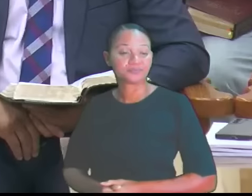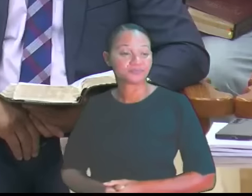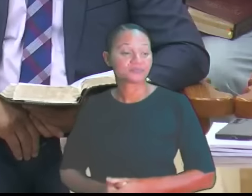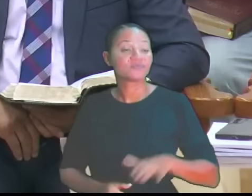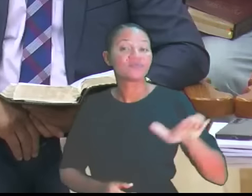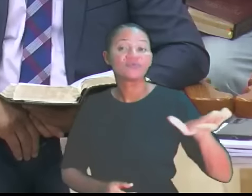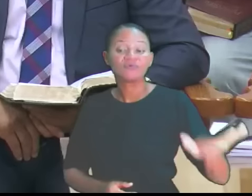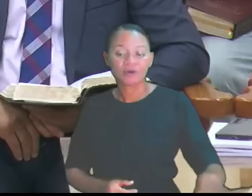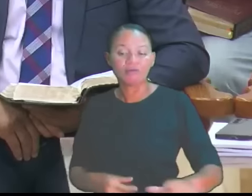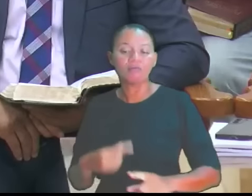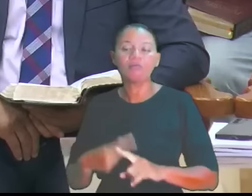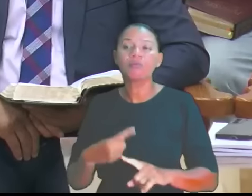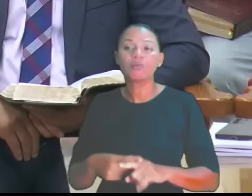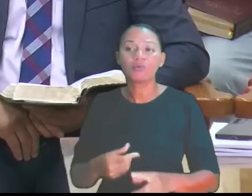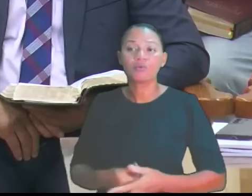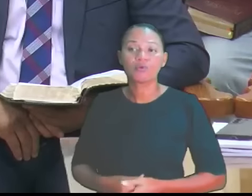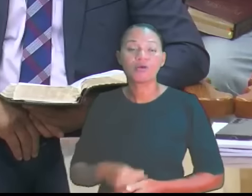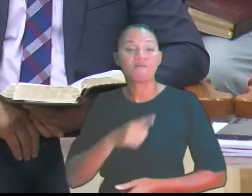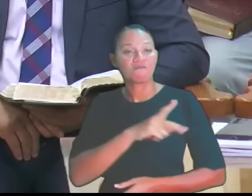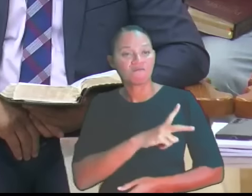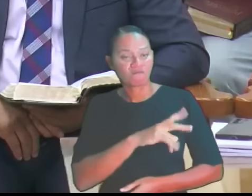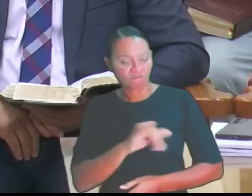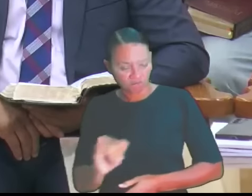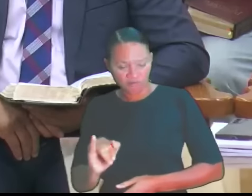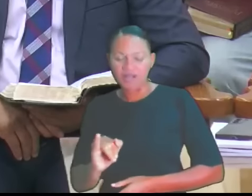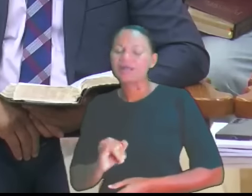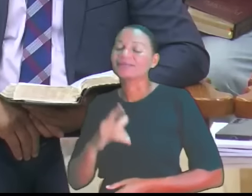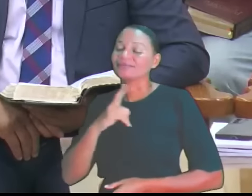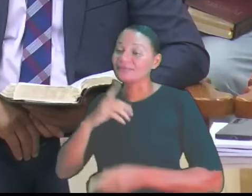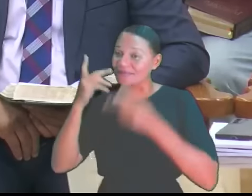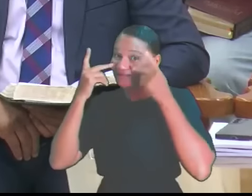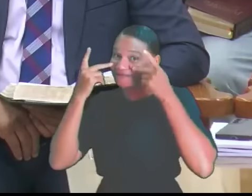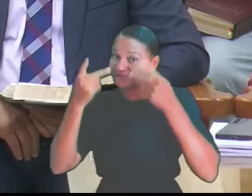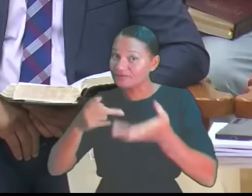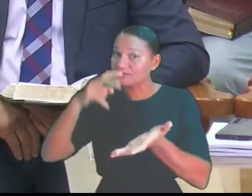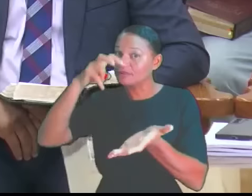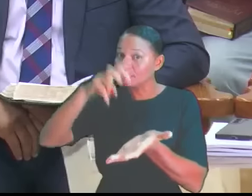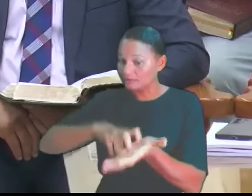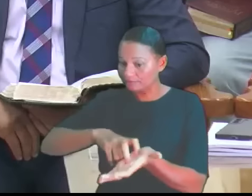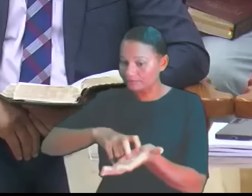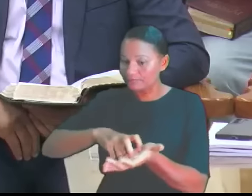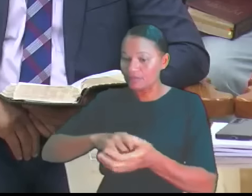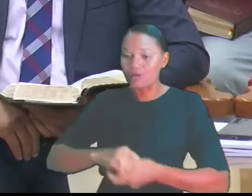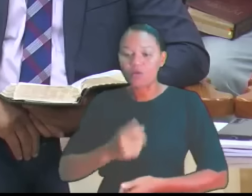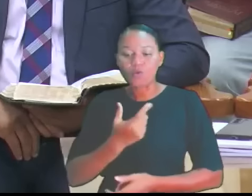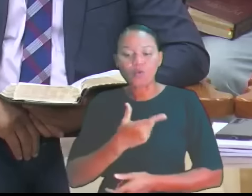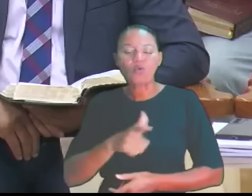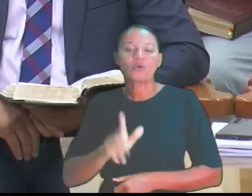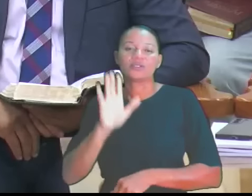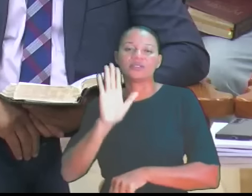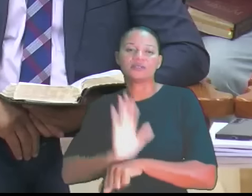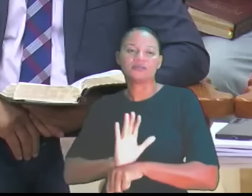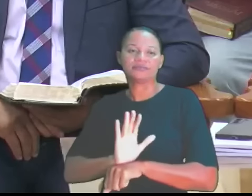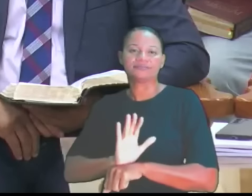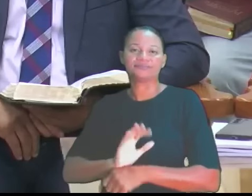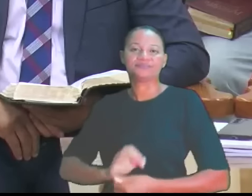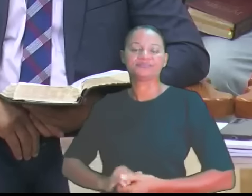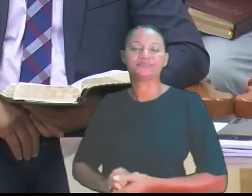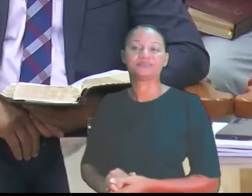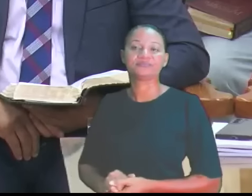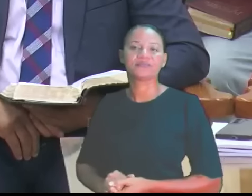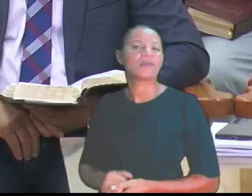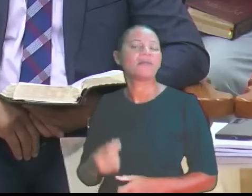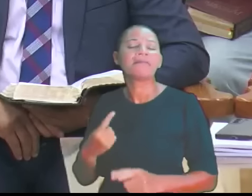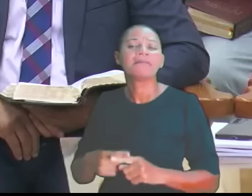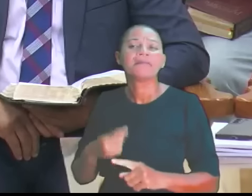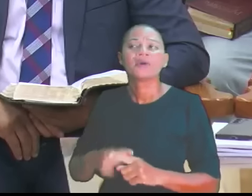Fica lá, por quê? Porque lá você vai receber uma visita de manhã e outra tarde. Por